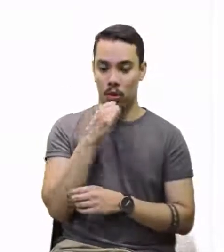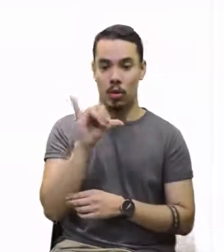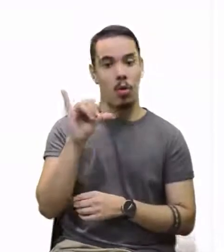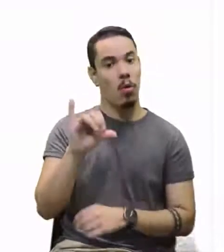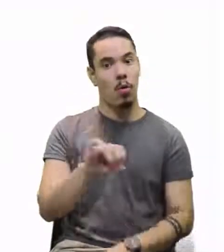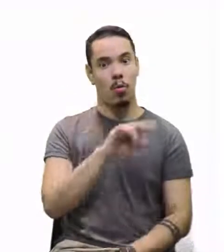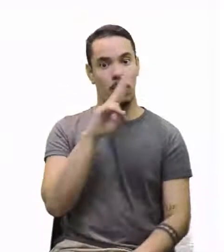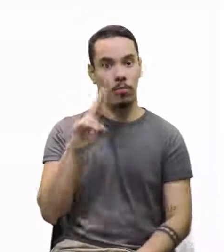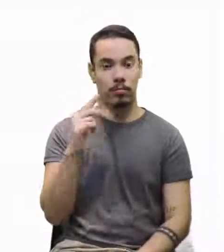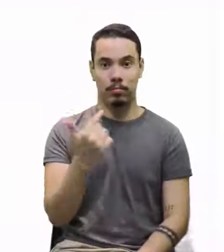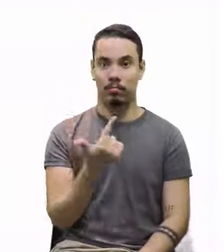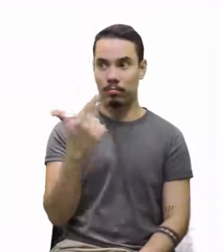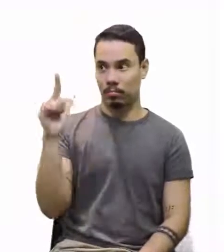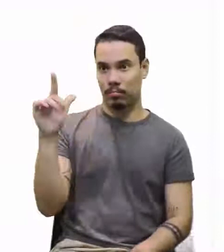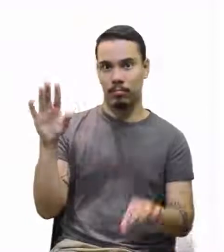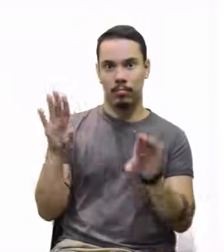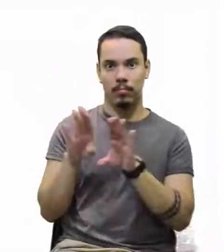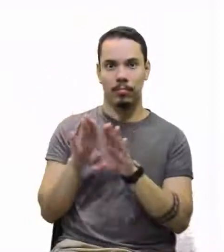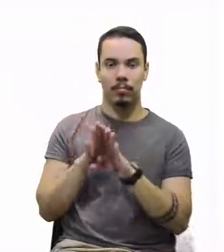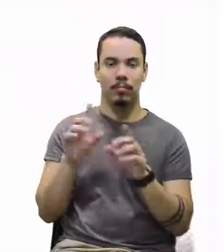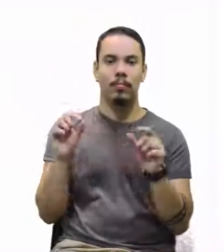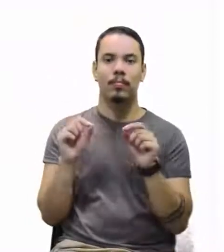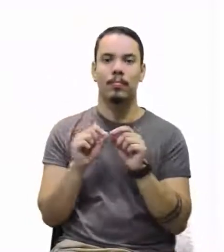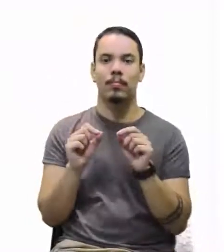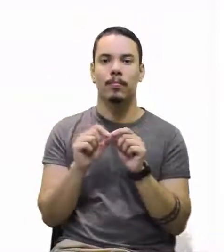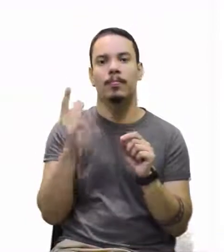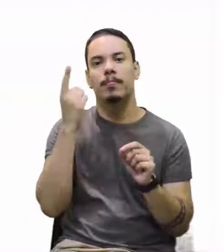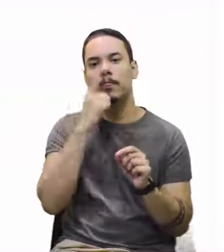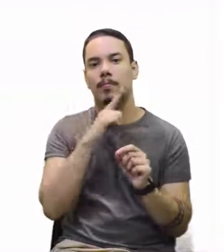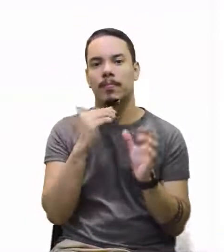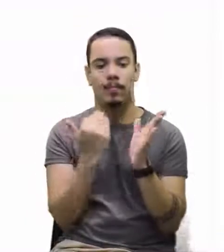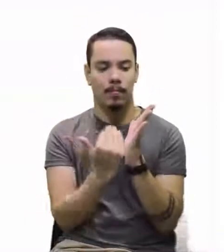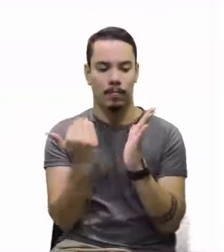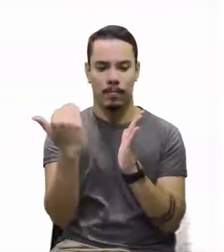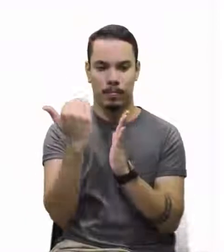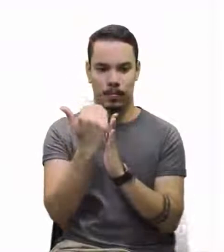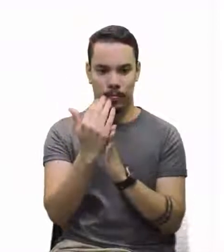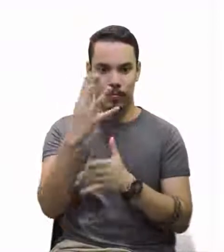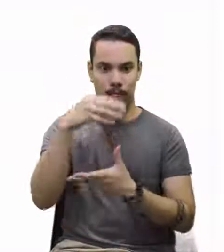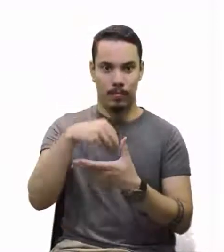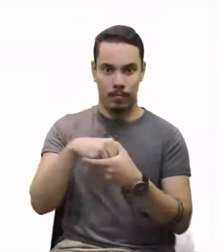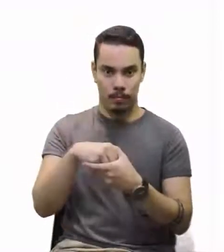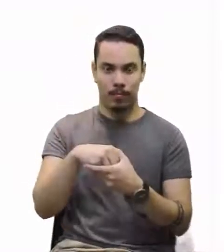Outros que são feitos para atingir uma maior indutância.